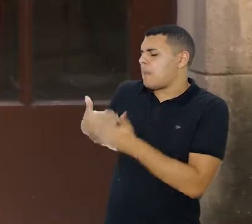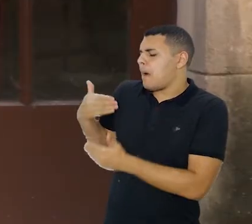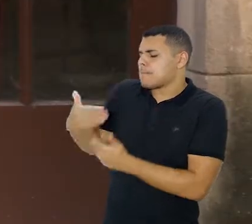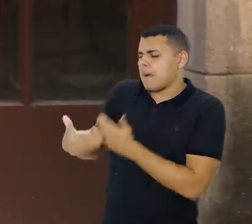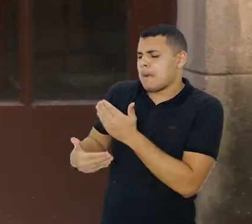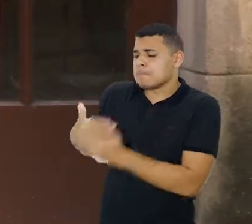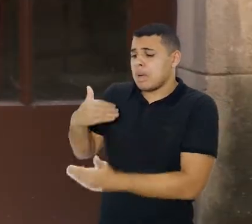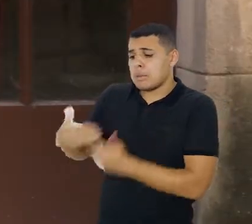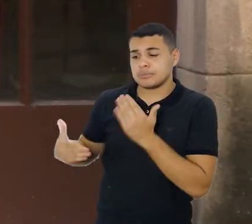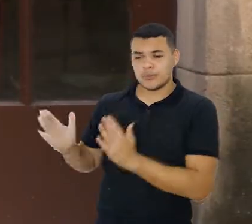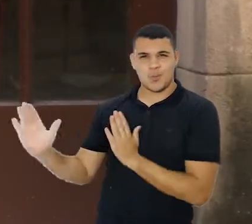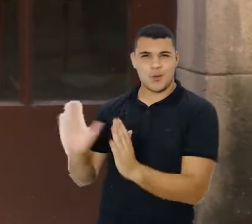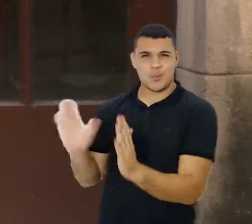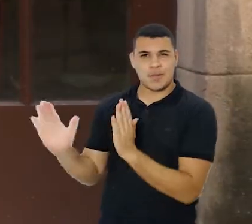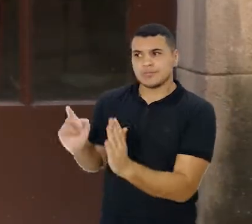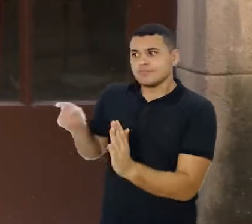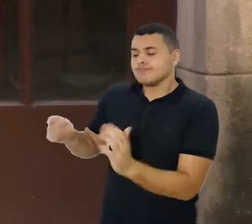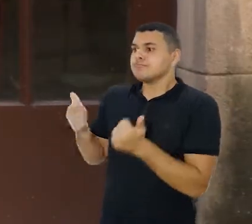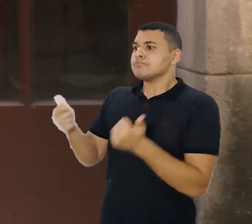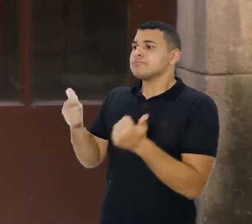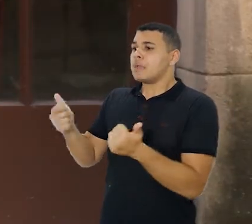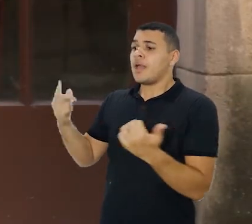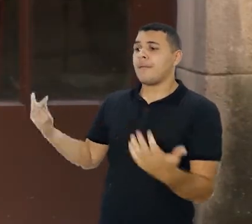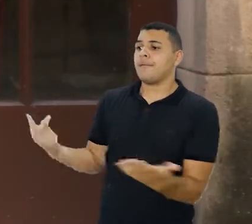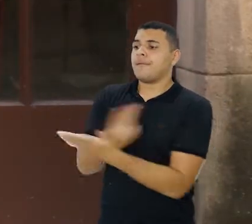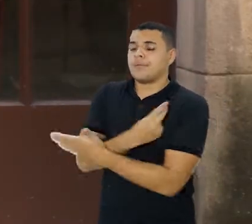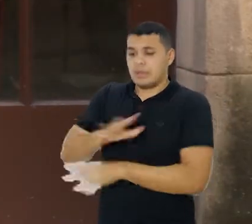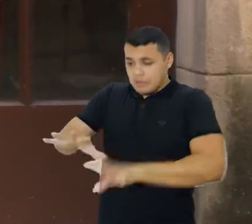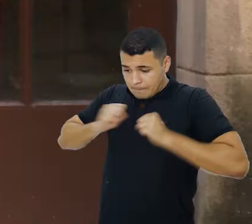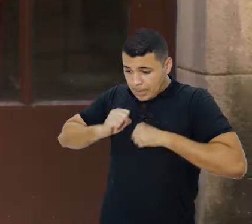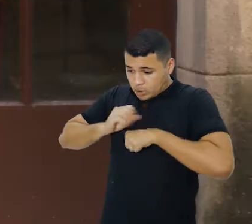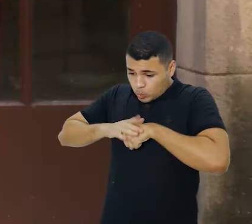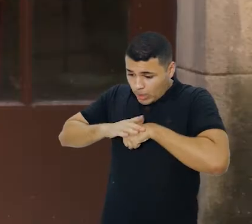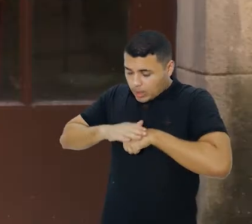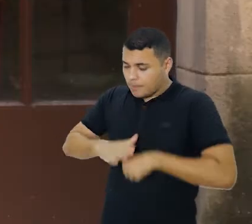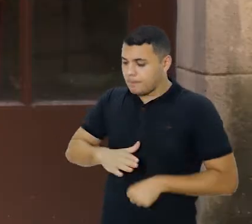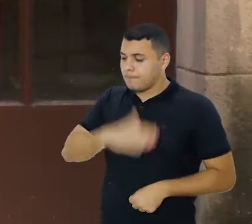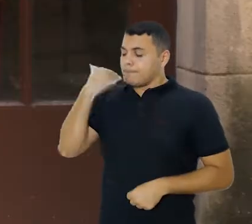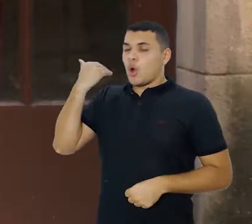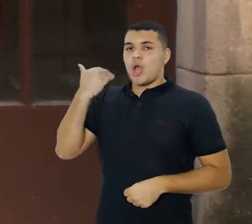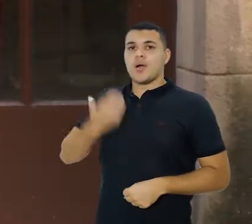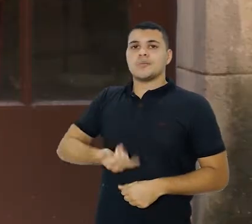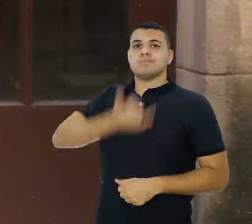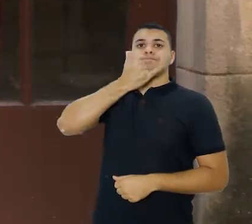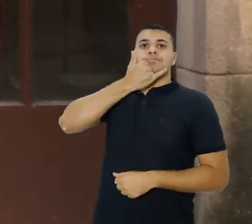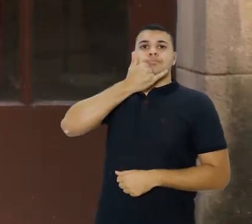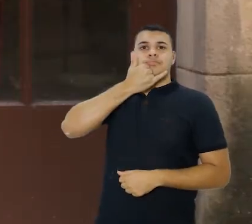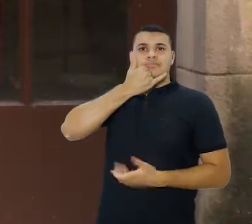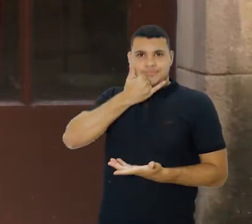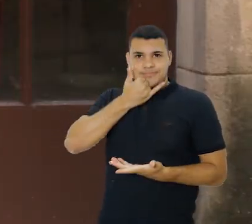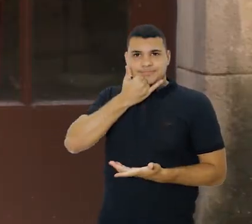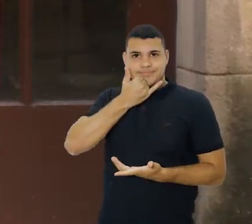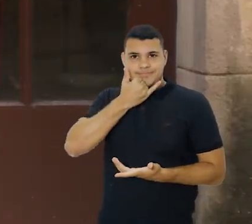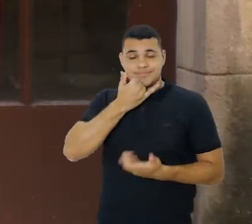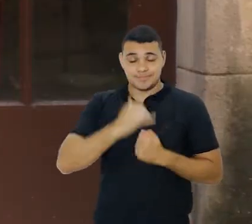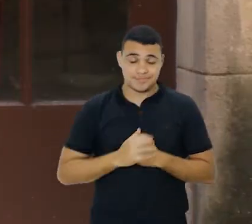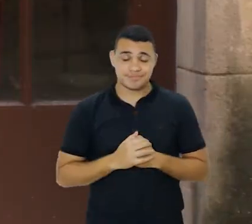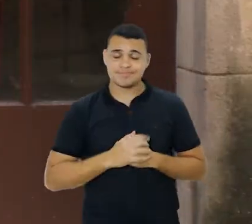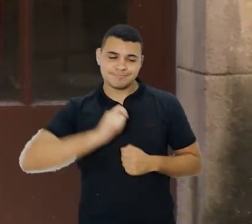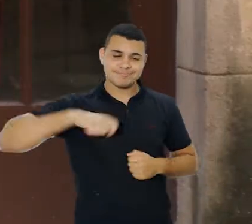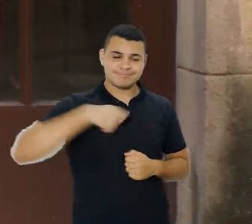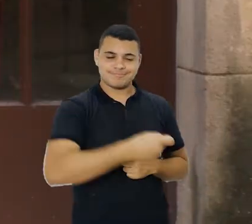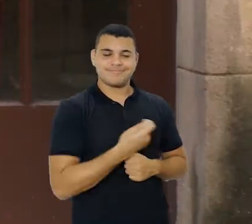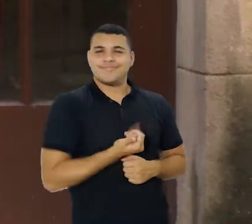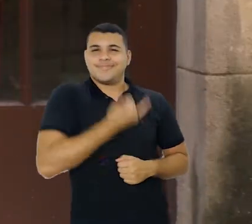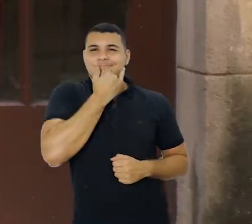né, até um determinado momento, quando ele falece. Né? Então, a mortalidade vem a ser, digamos,